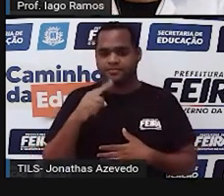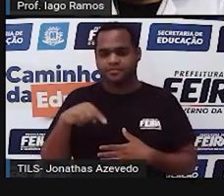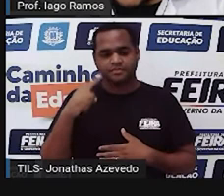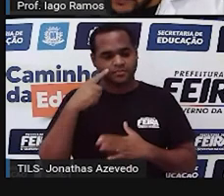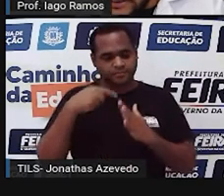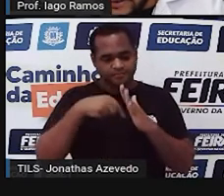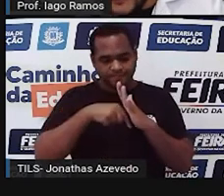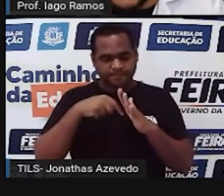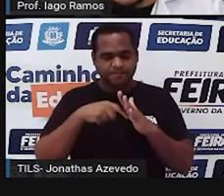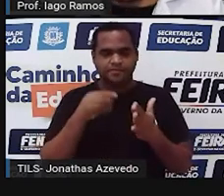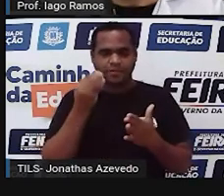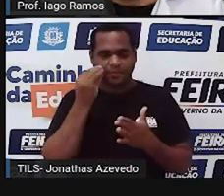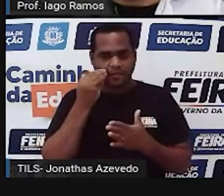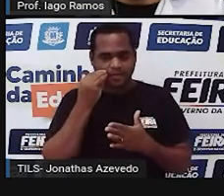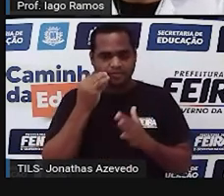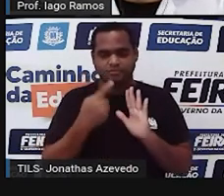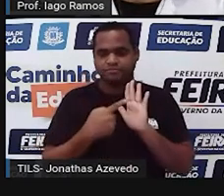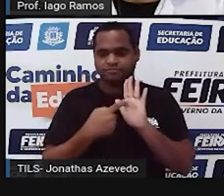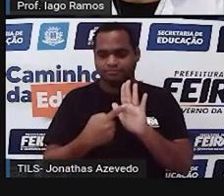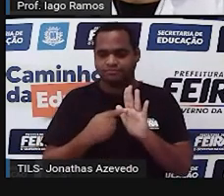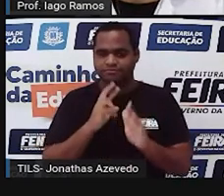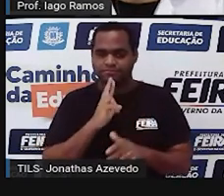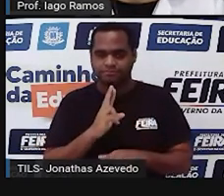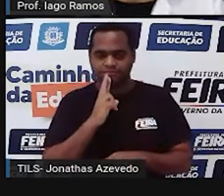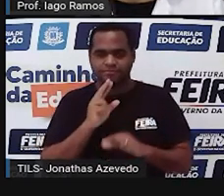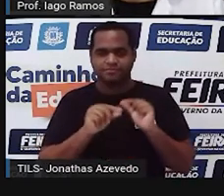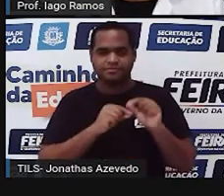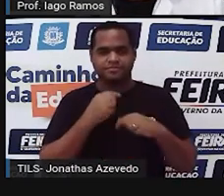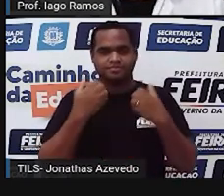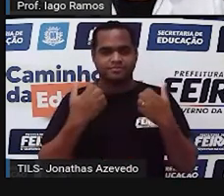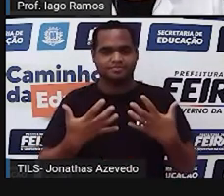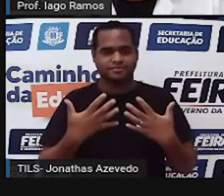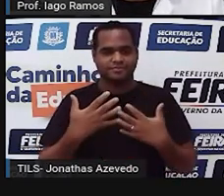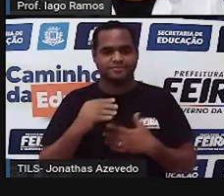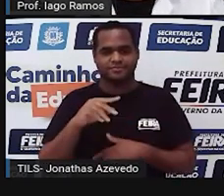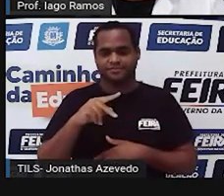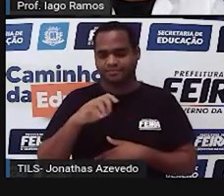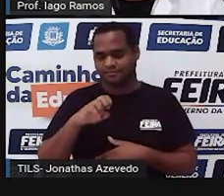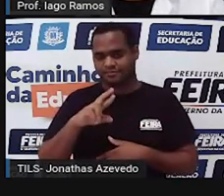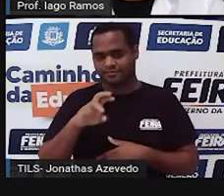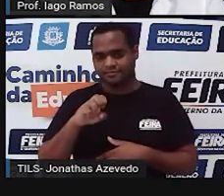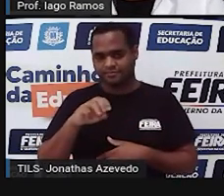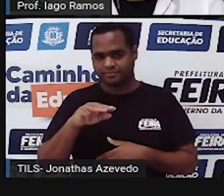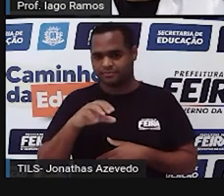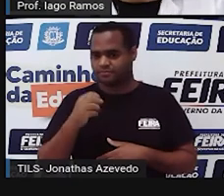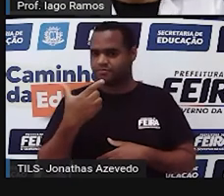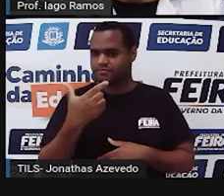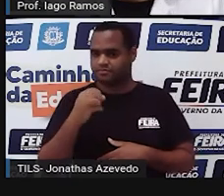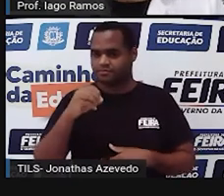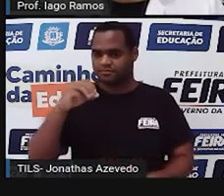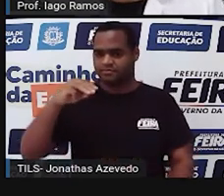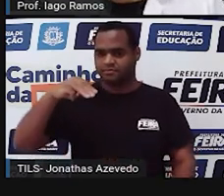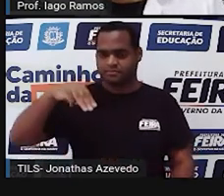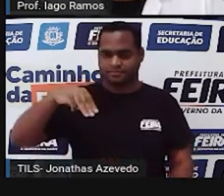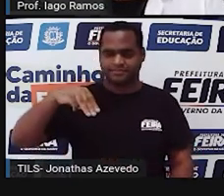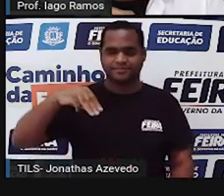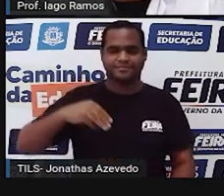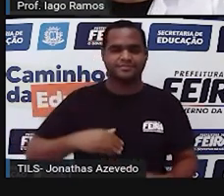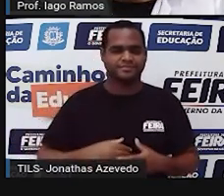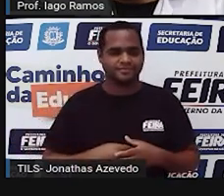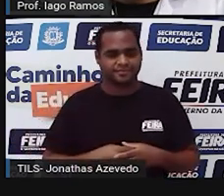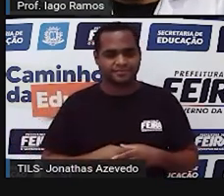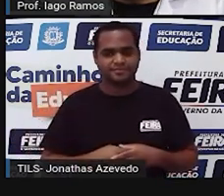eu vou te mostrar uma resposta a resposta é essa aqui ó o perímetro é 20 centímetros